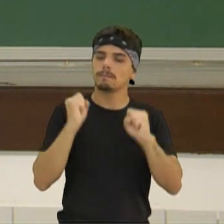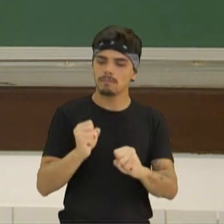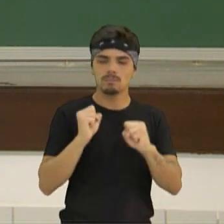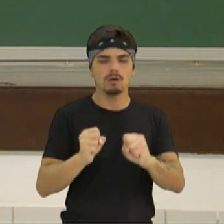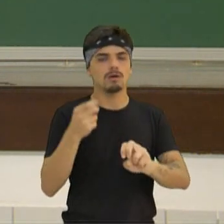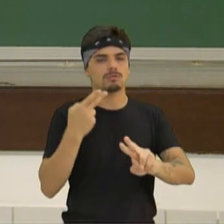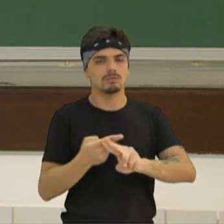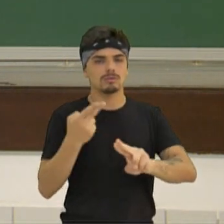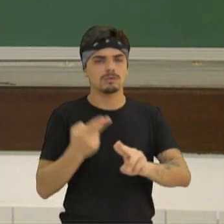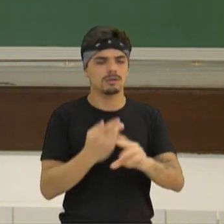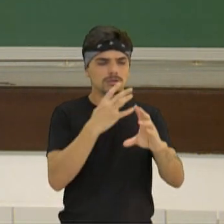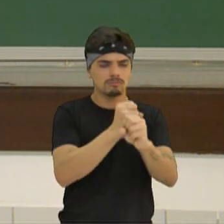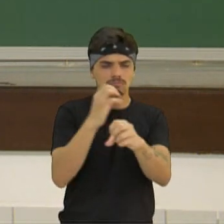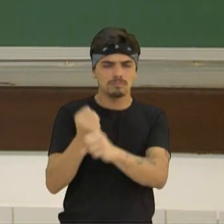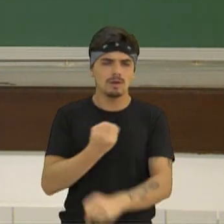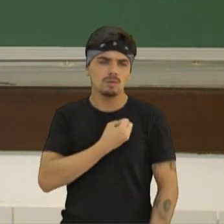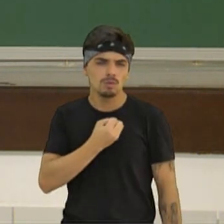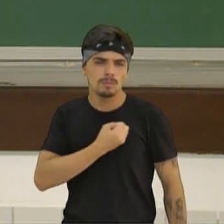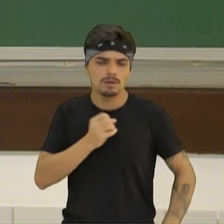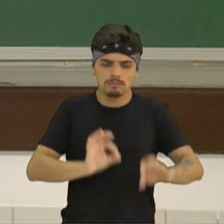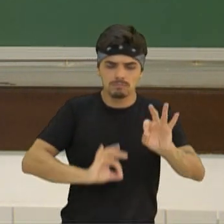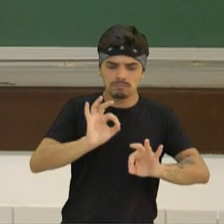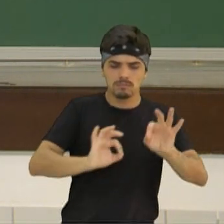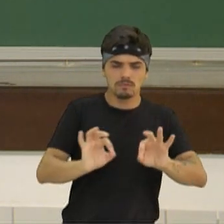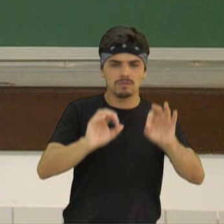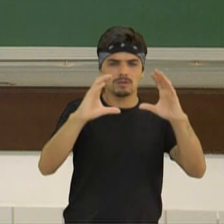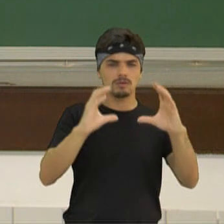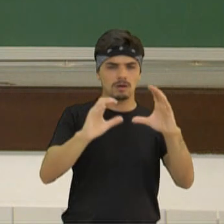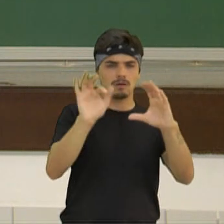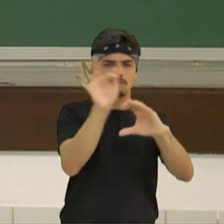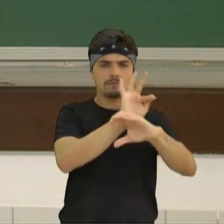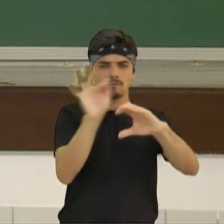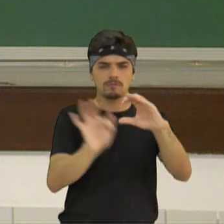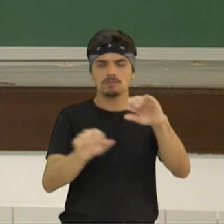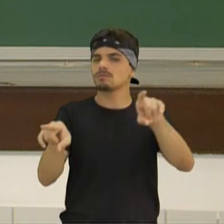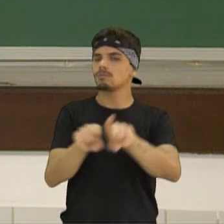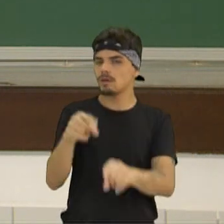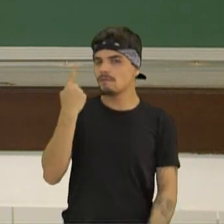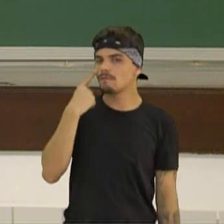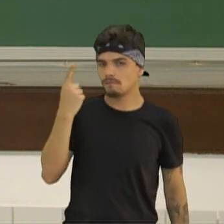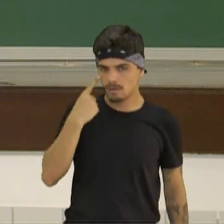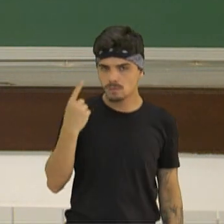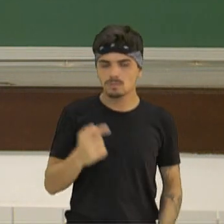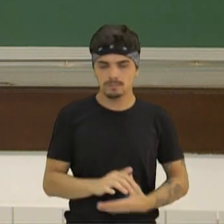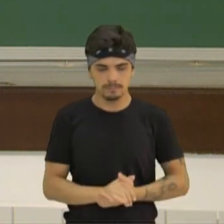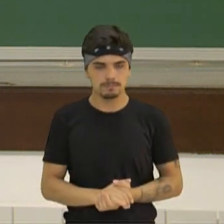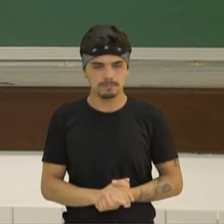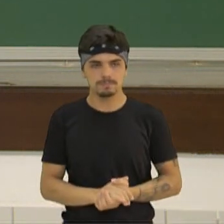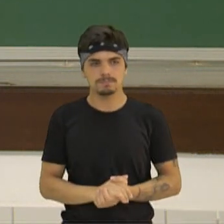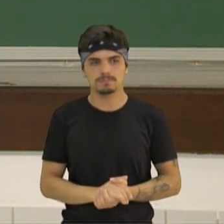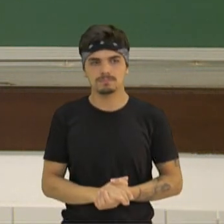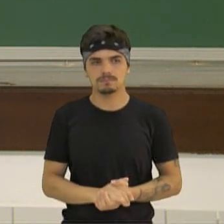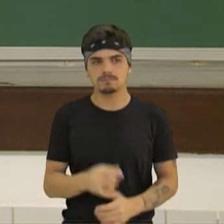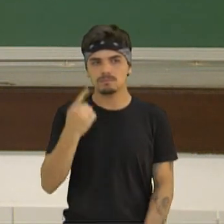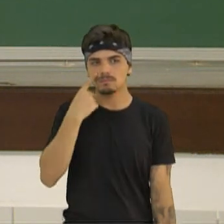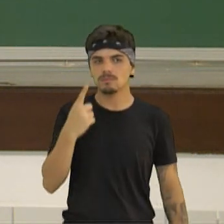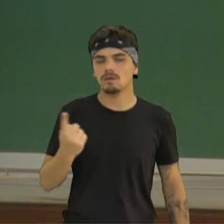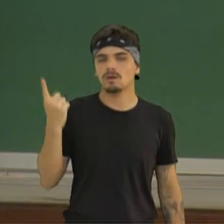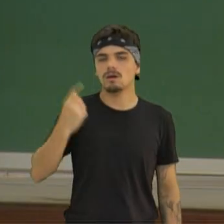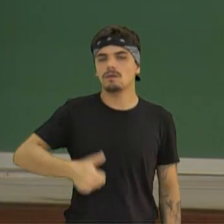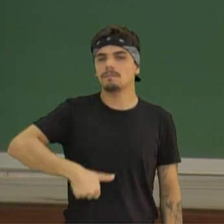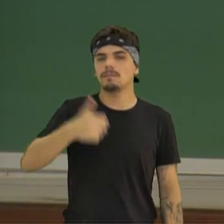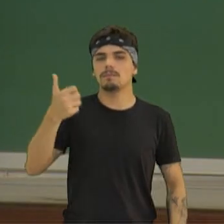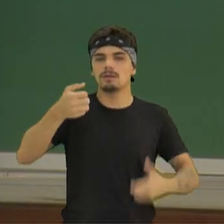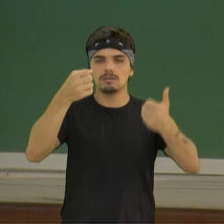cálculos algébricos envolvendo as funções, né? Então, olha a importância dessa relação. Bom, primeiro eu